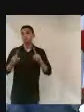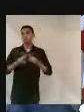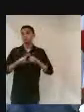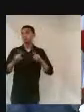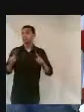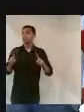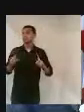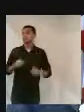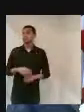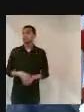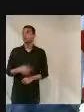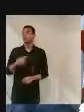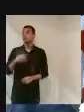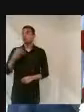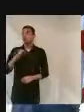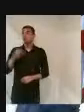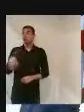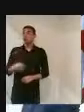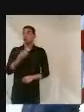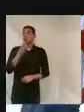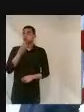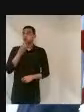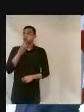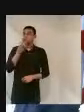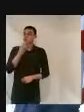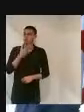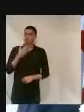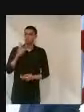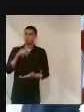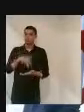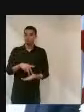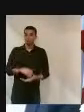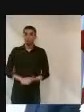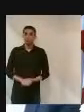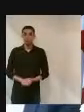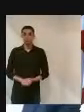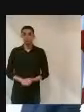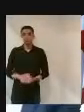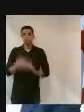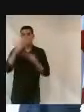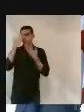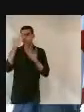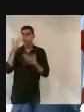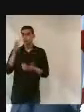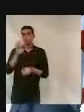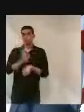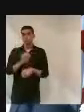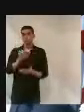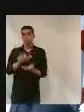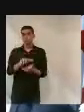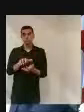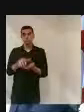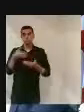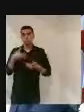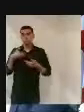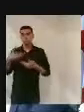nessa oportunidade, reconhecimento ao Estado do Pernambuco por essa iniciativa também, ao Ministério